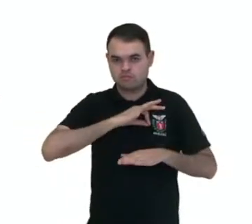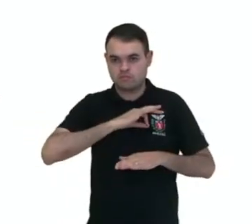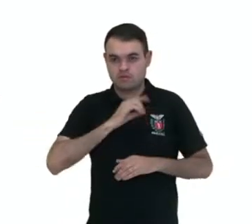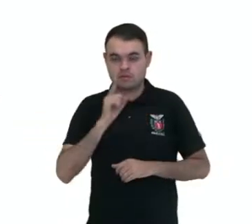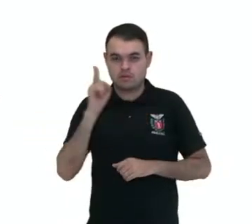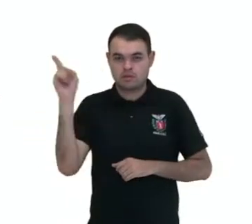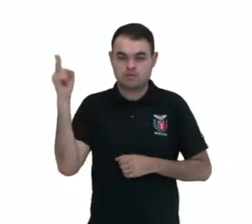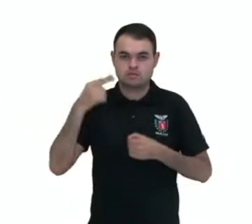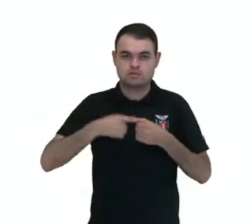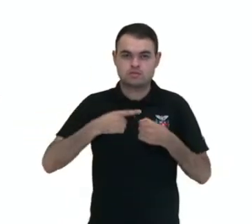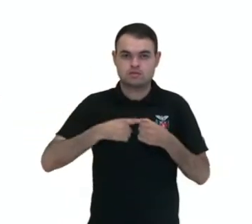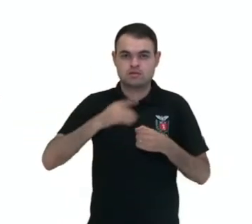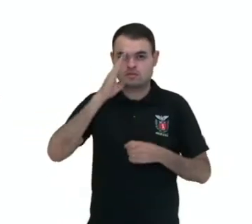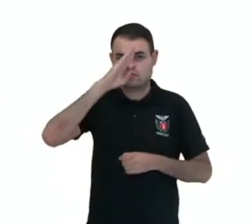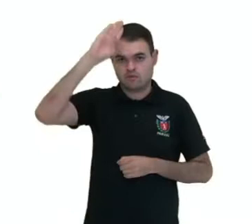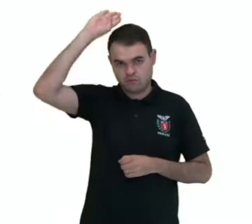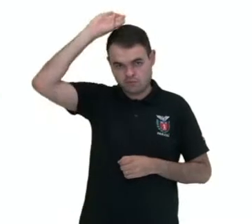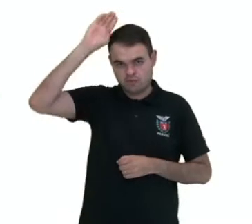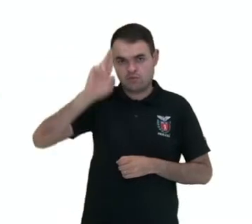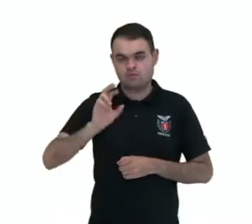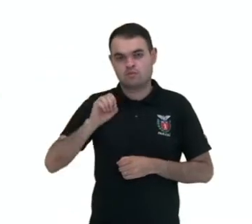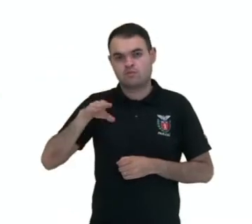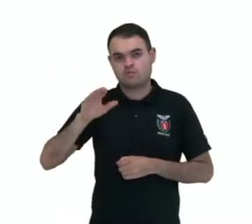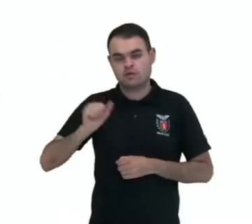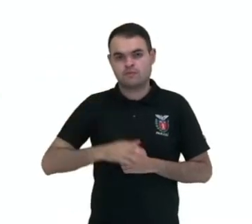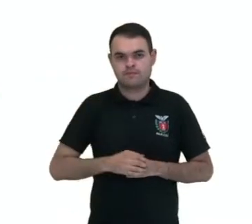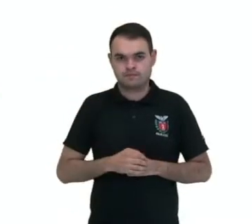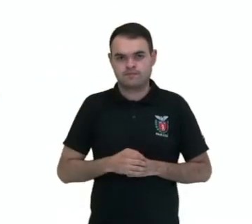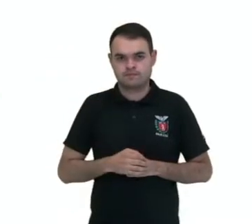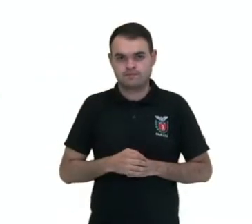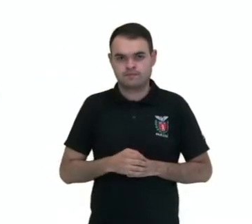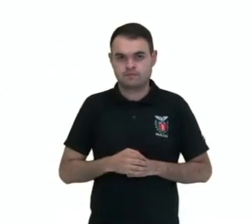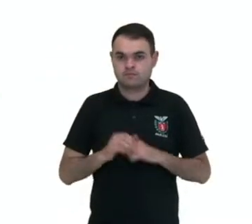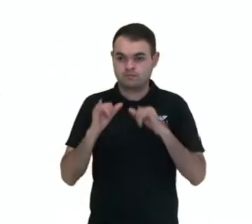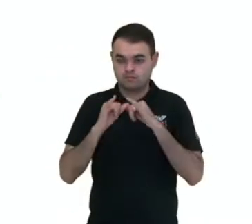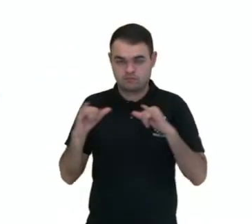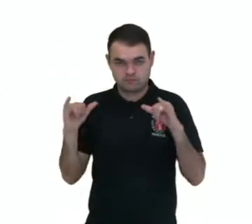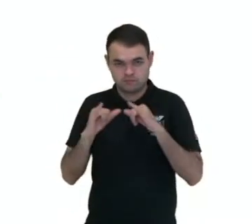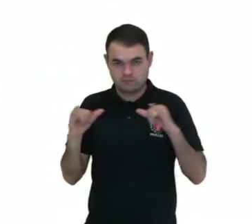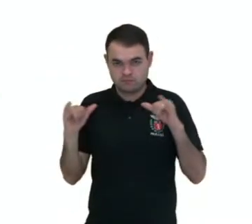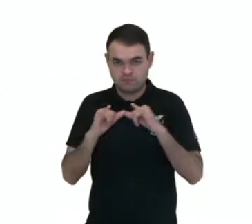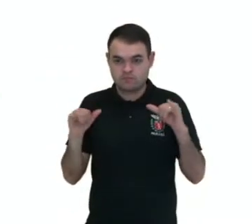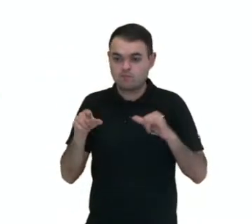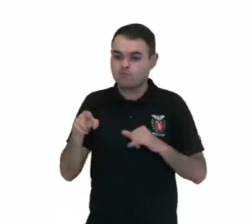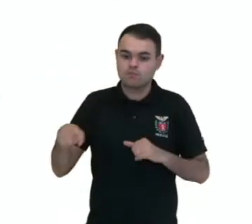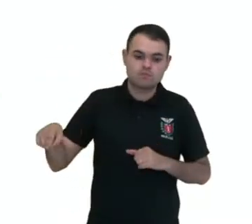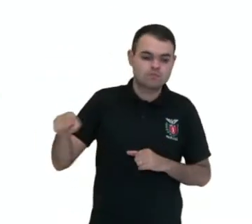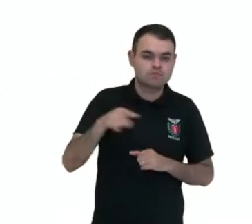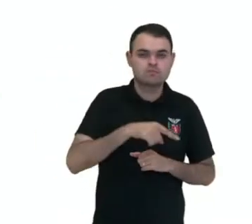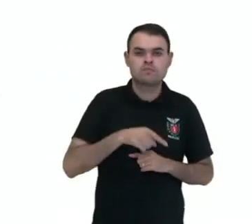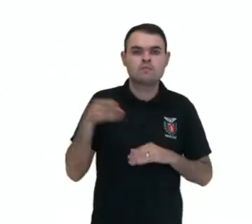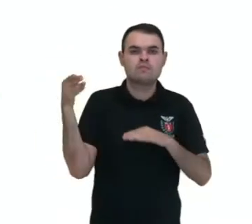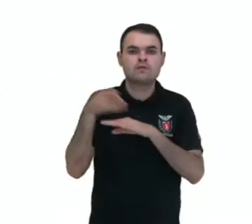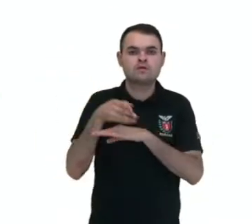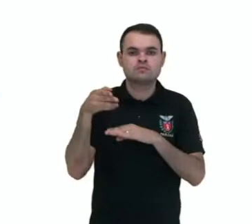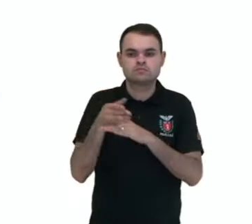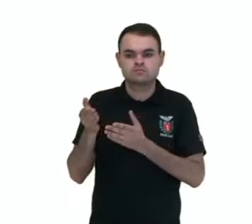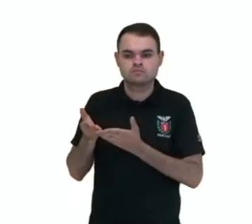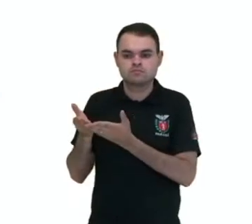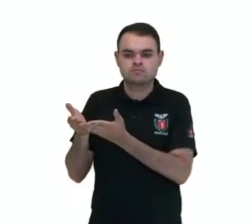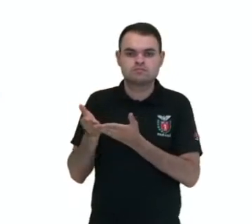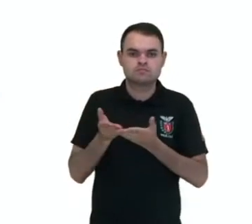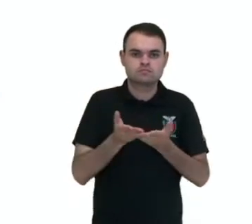de Infraestrutura e Transportes italiano, segundo um comunicado. Nas operações participaram embarcações